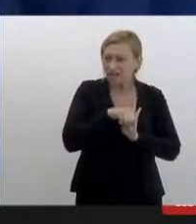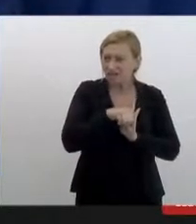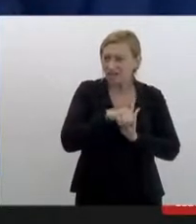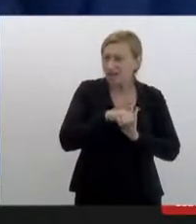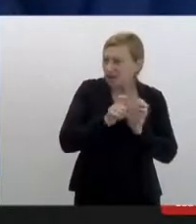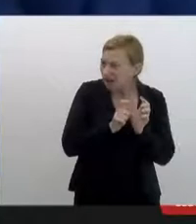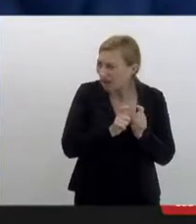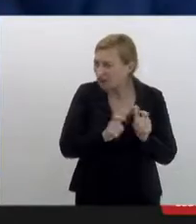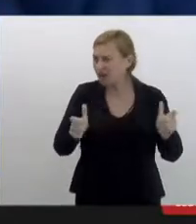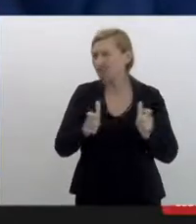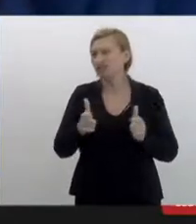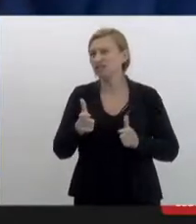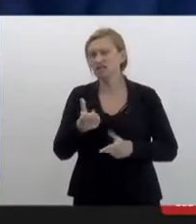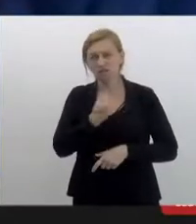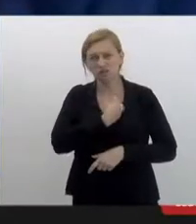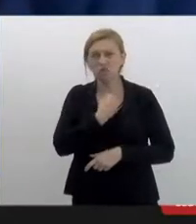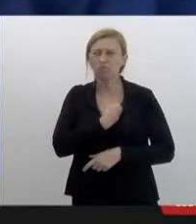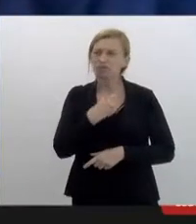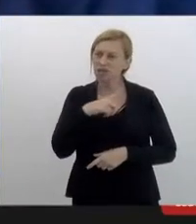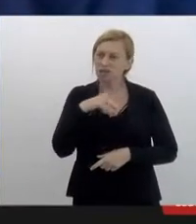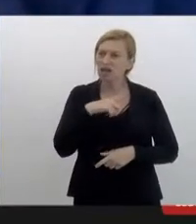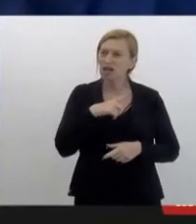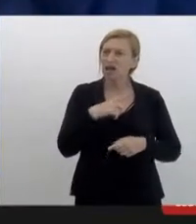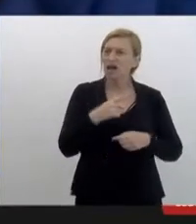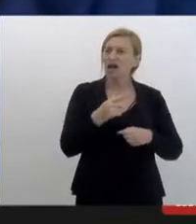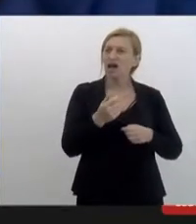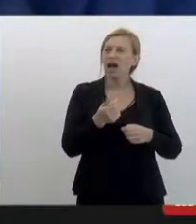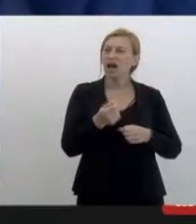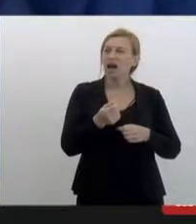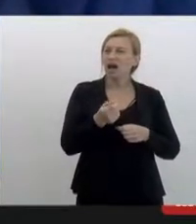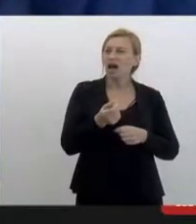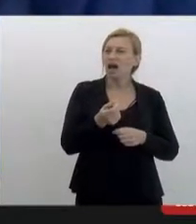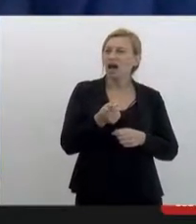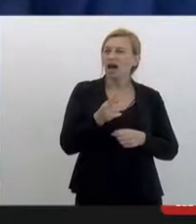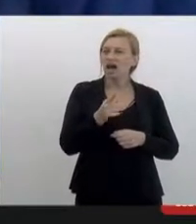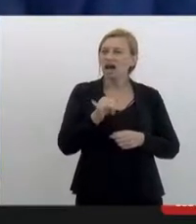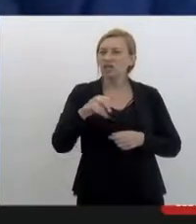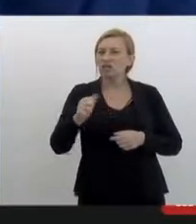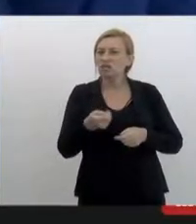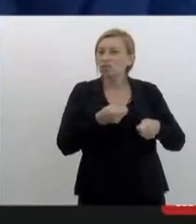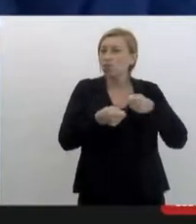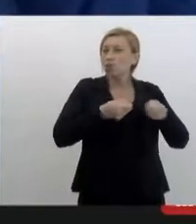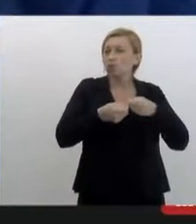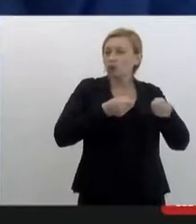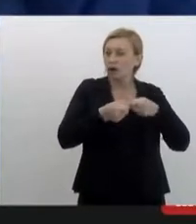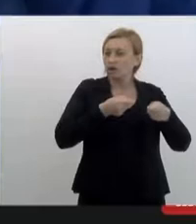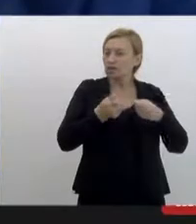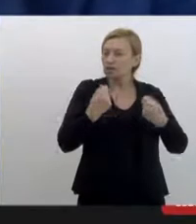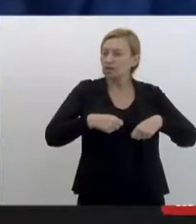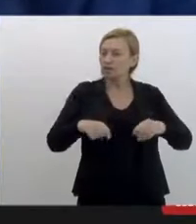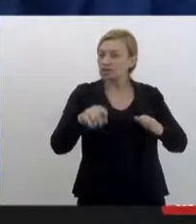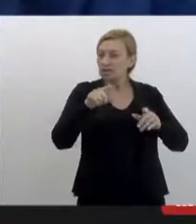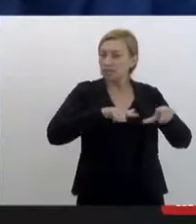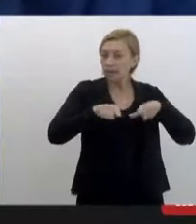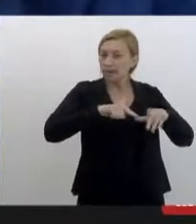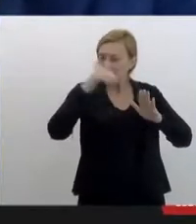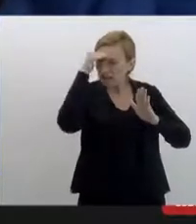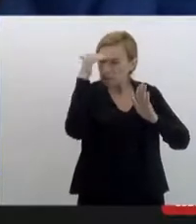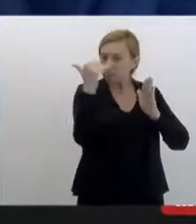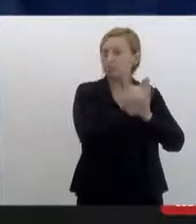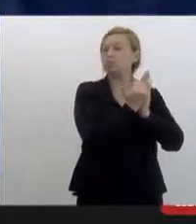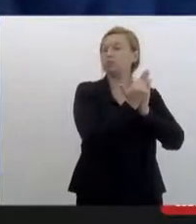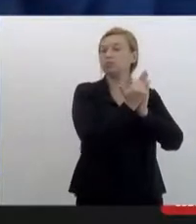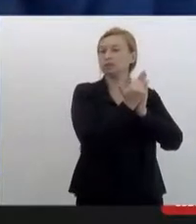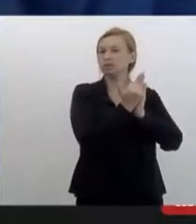monte. Acionista controlador não pode trabalhar contra o interesse da empresa. Está pela lei 6.404.